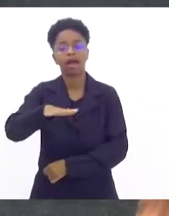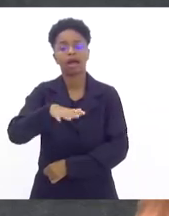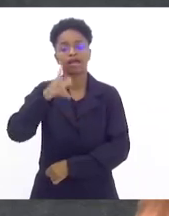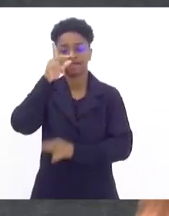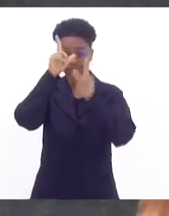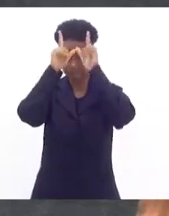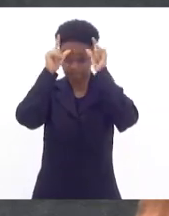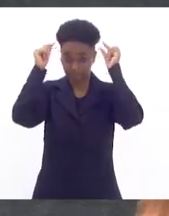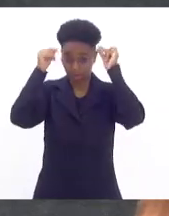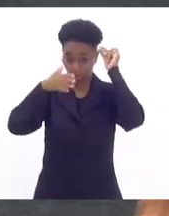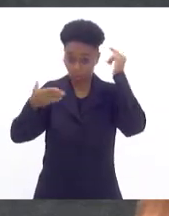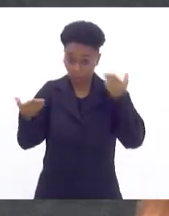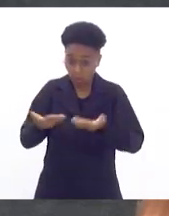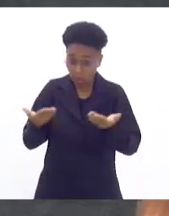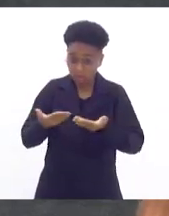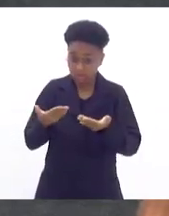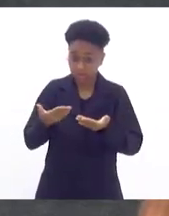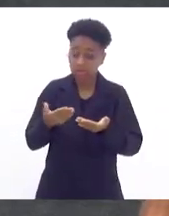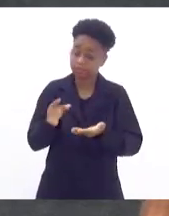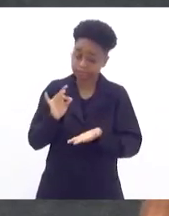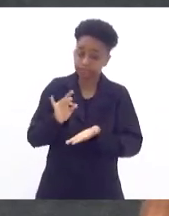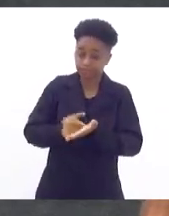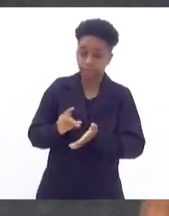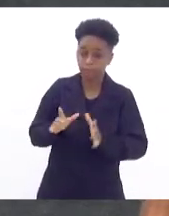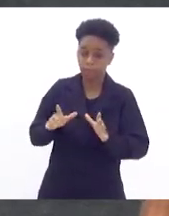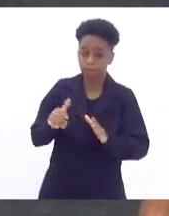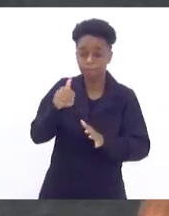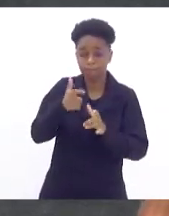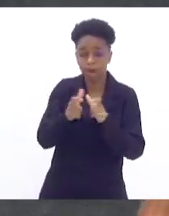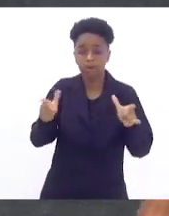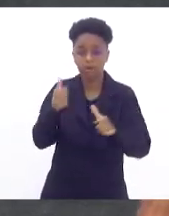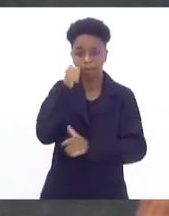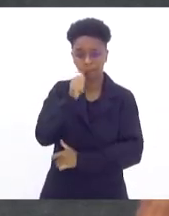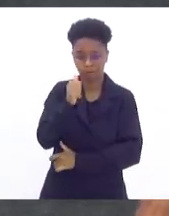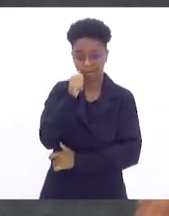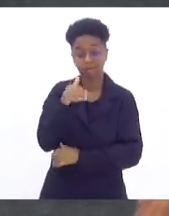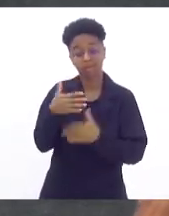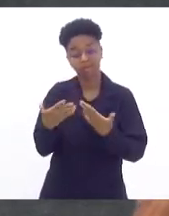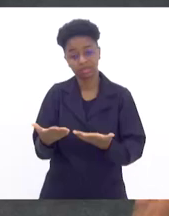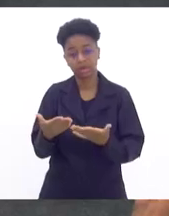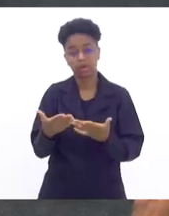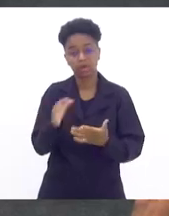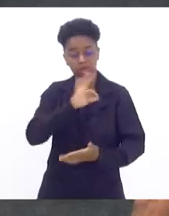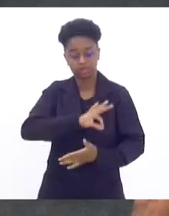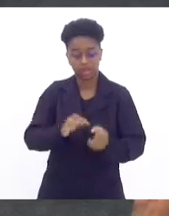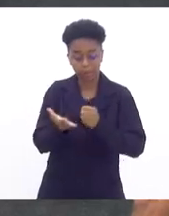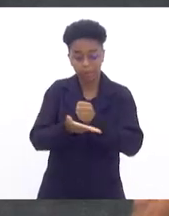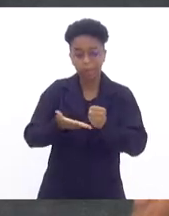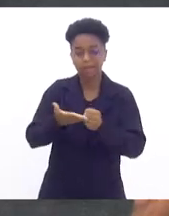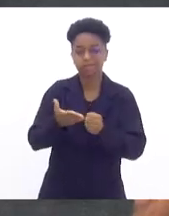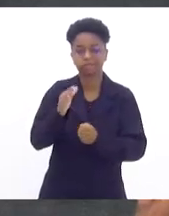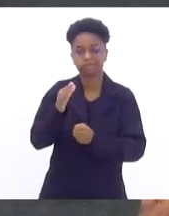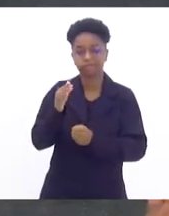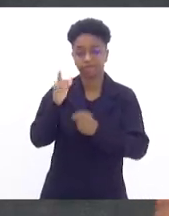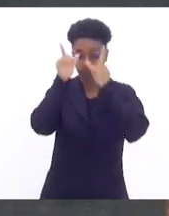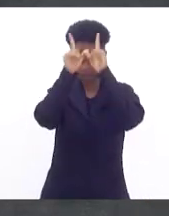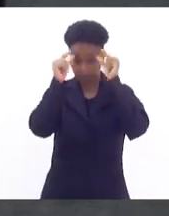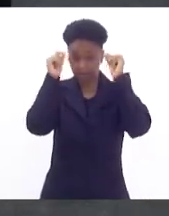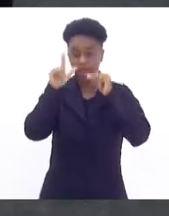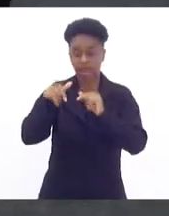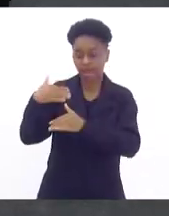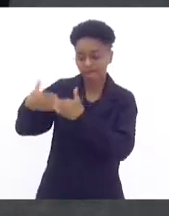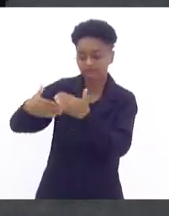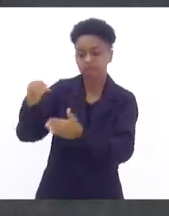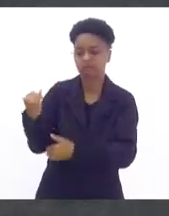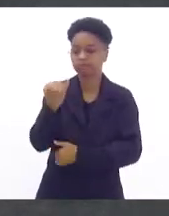exatamente de mulheres então o piso da enfermagem foi um avanço importante e traz um elemento